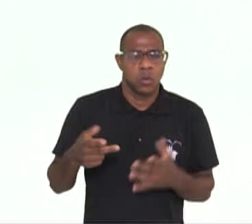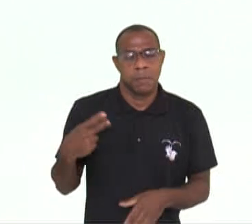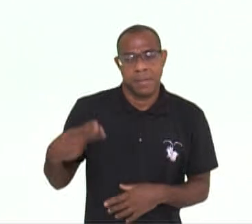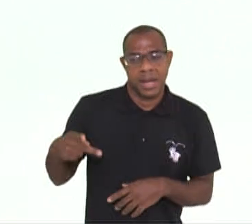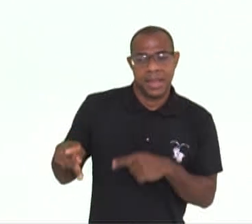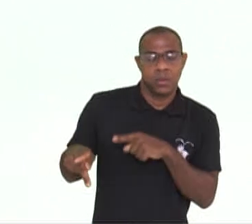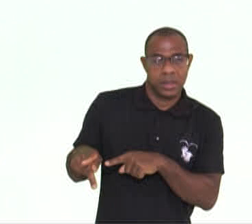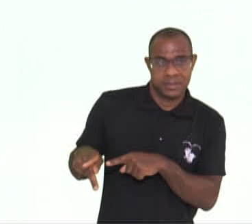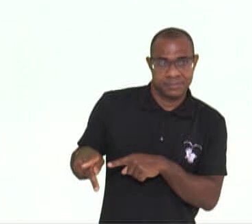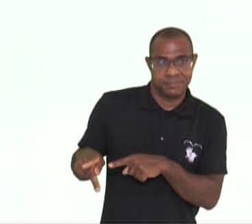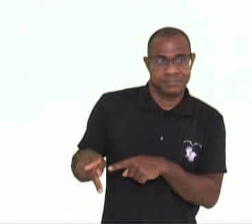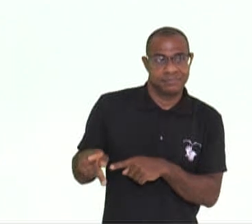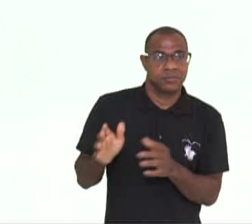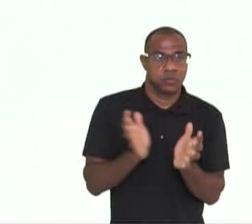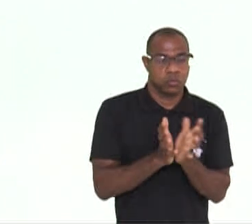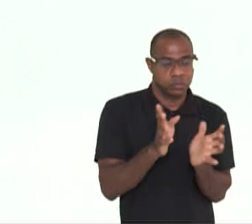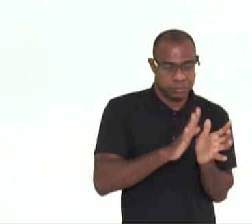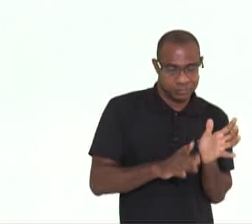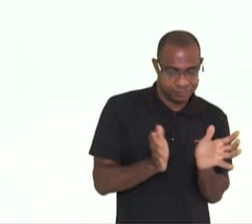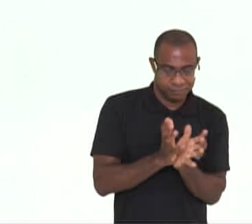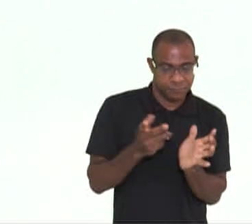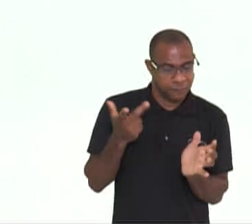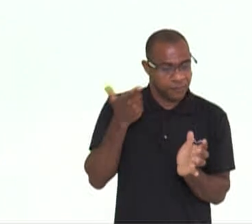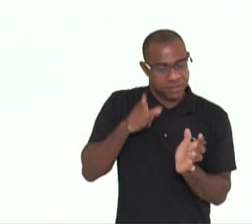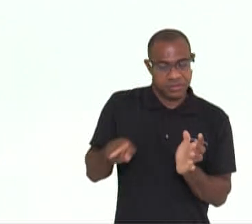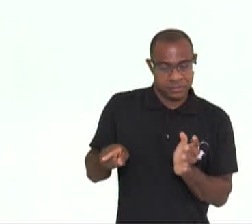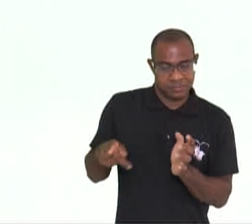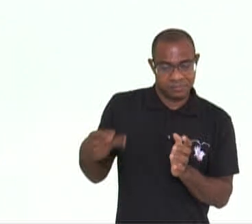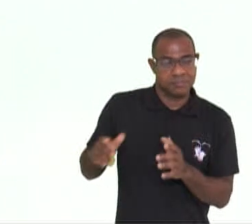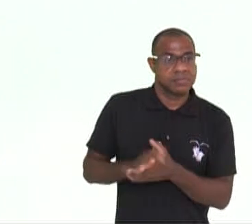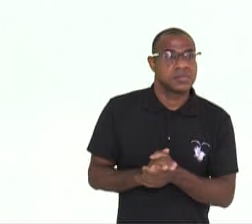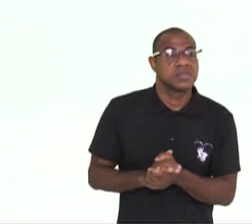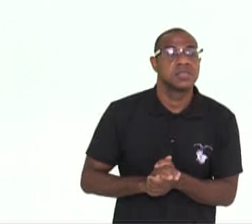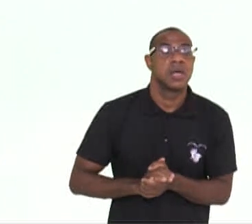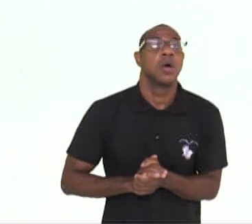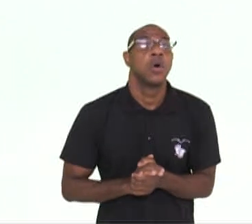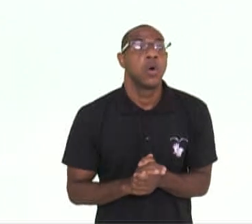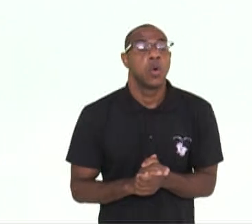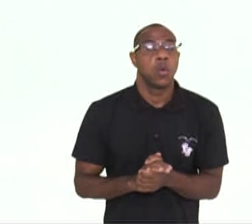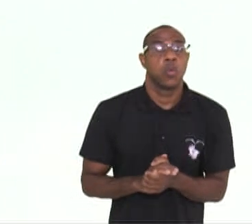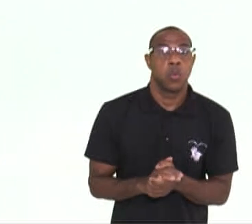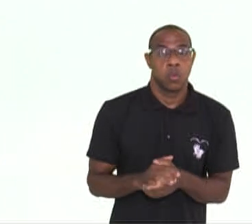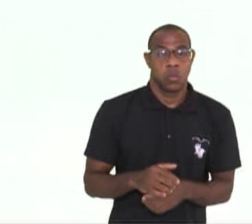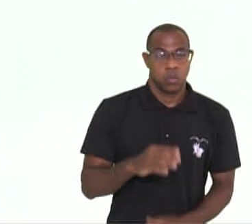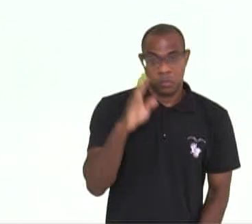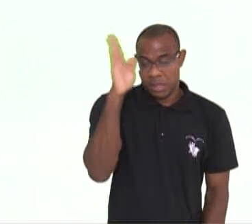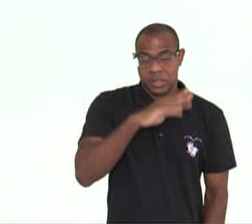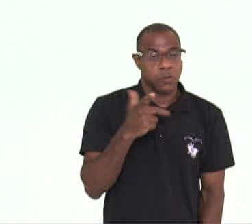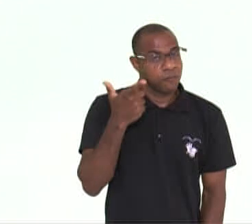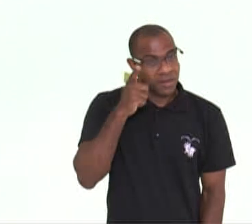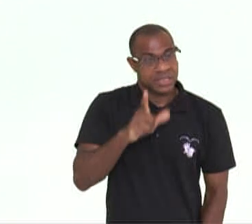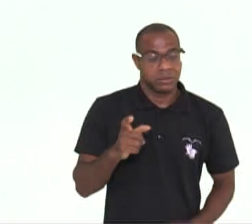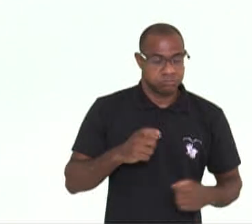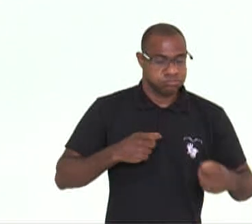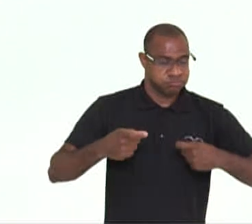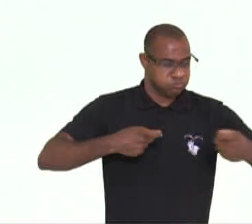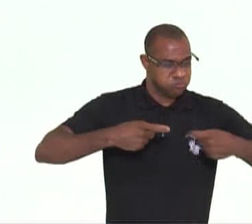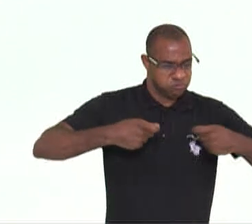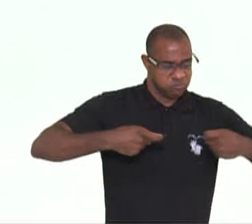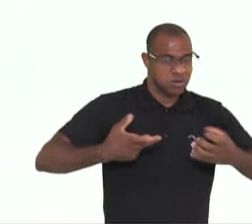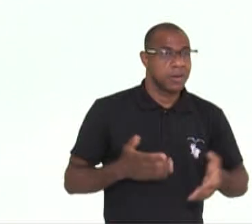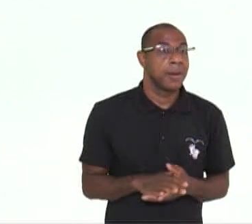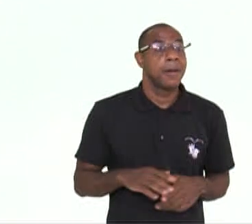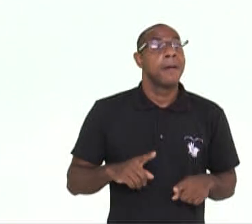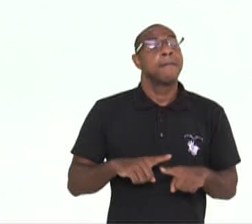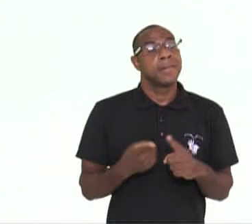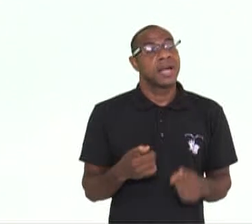Paraguai. O exército saiu fortalecido dessa guerra, o Brasil venceu uma grande guerra na América do Sul, mas o